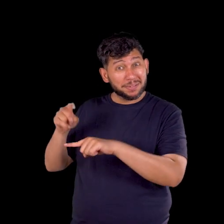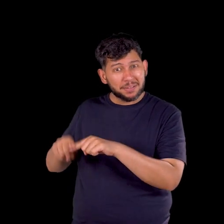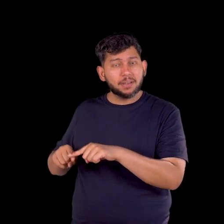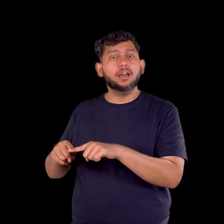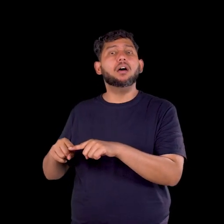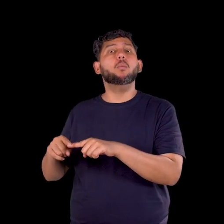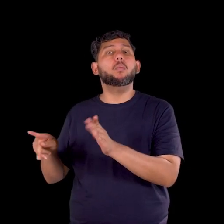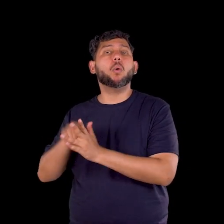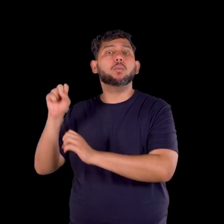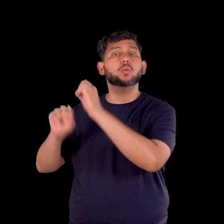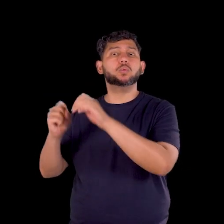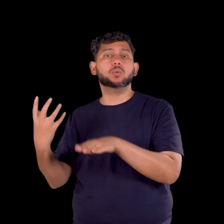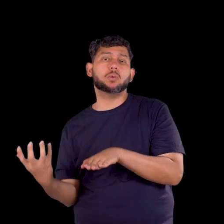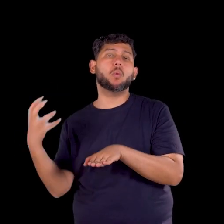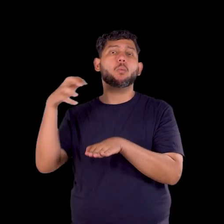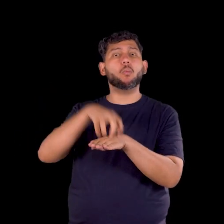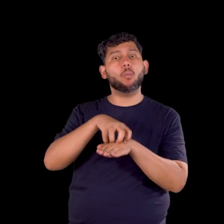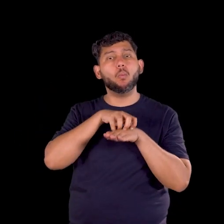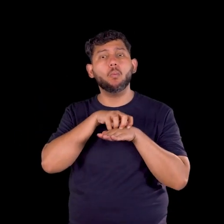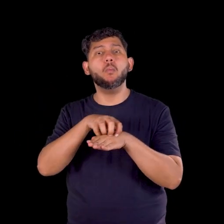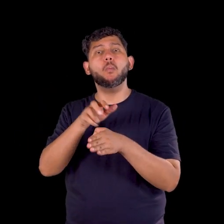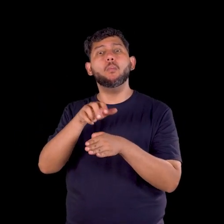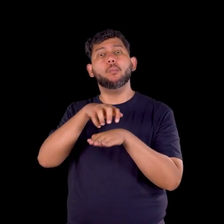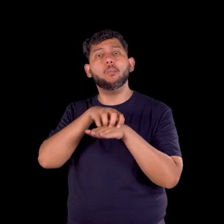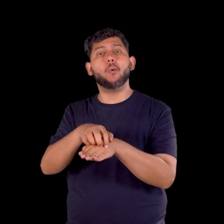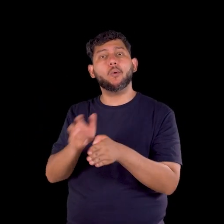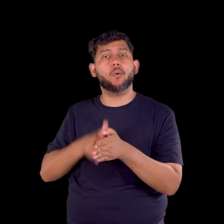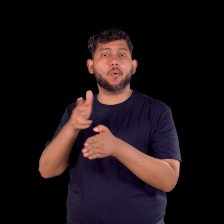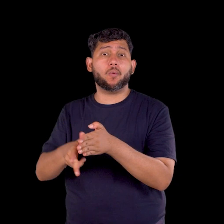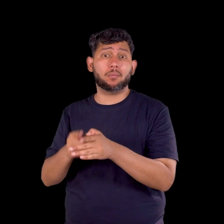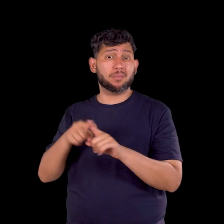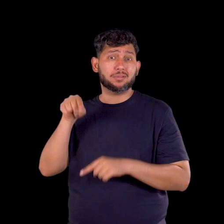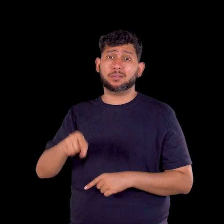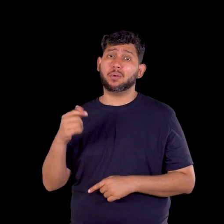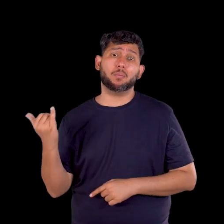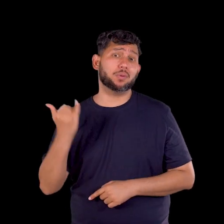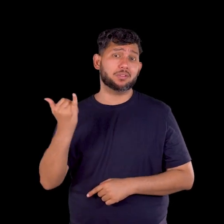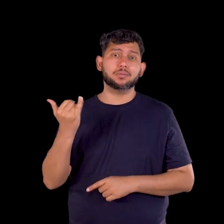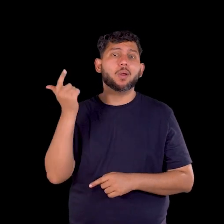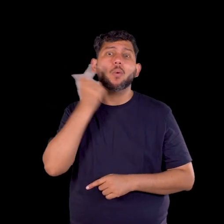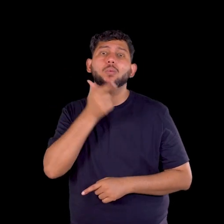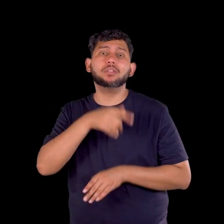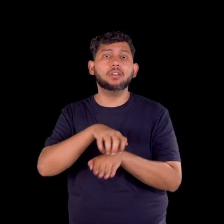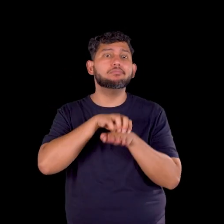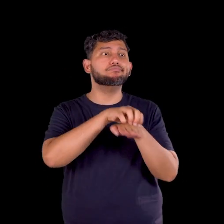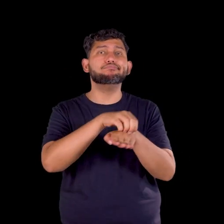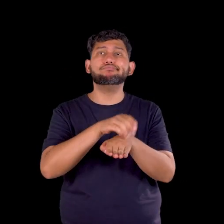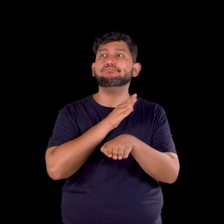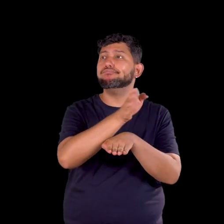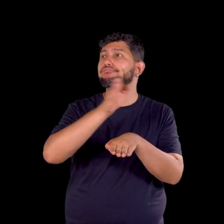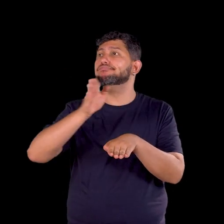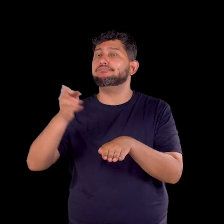malha, ainda que pouco expressiva para o tamanho total do país, é fundamental para o setor de logística.